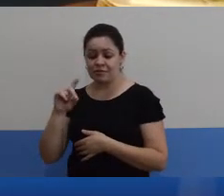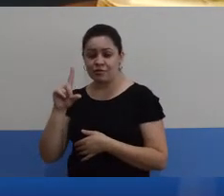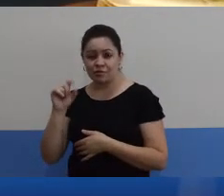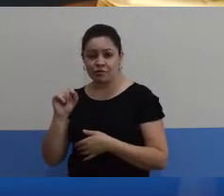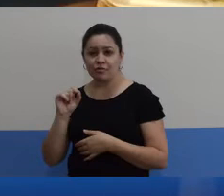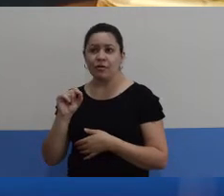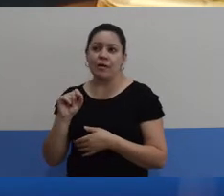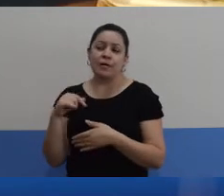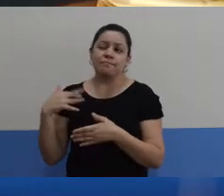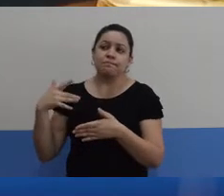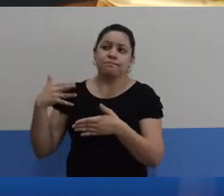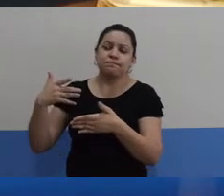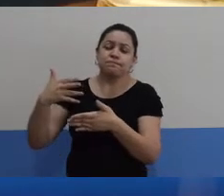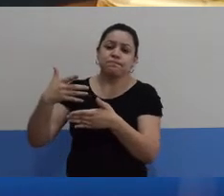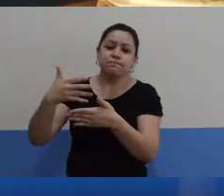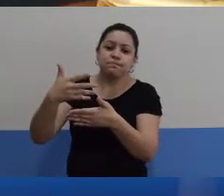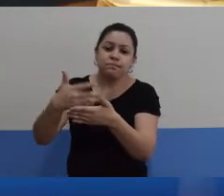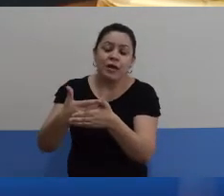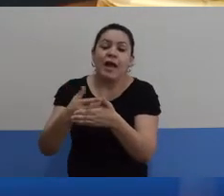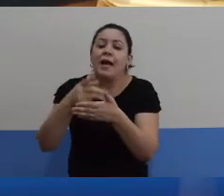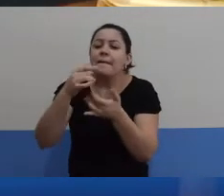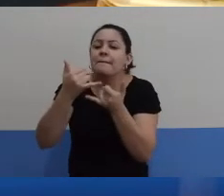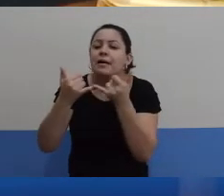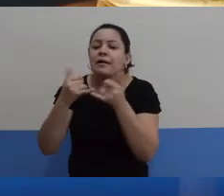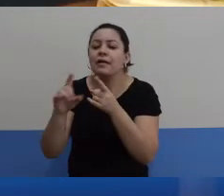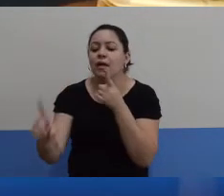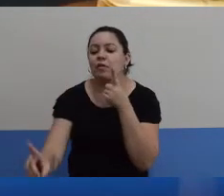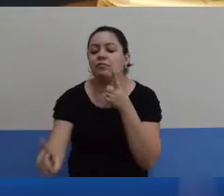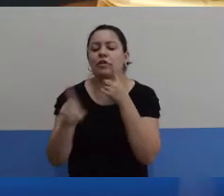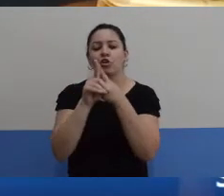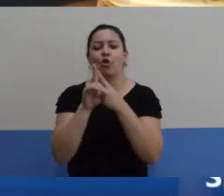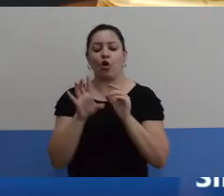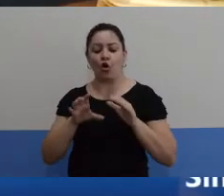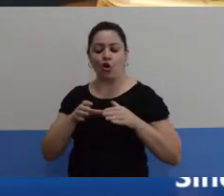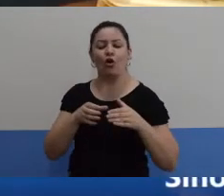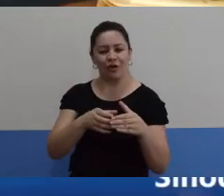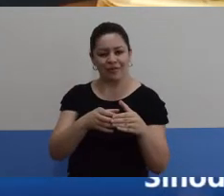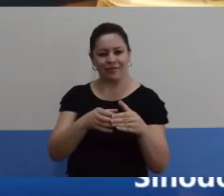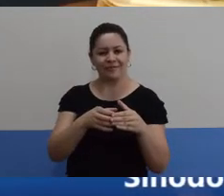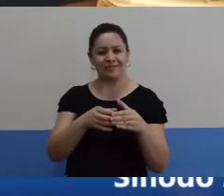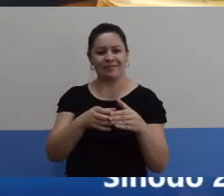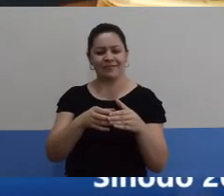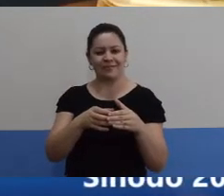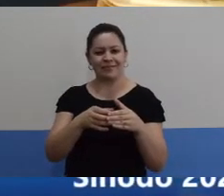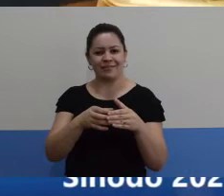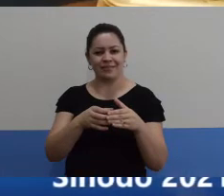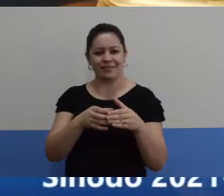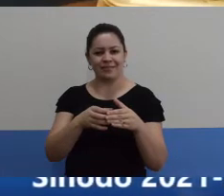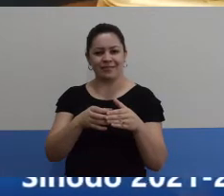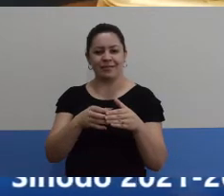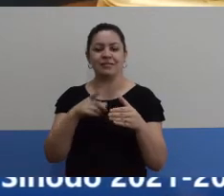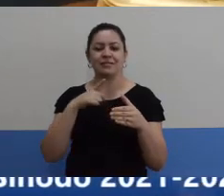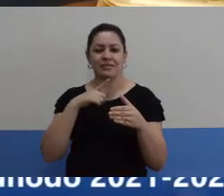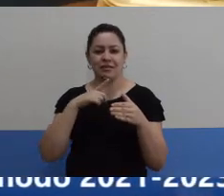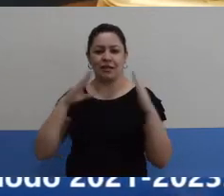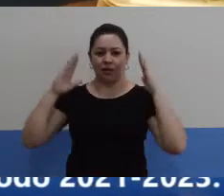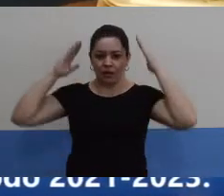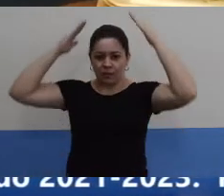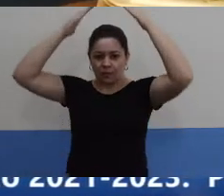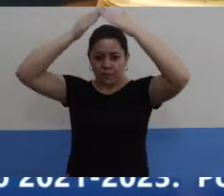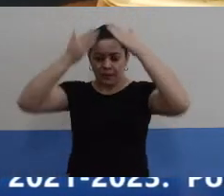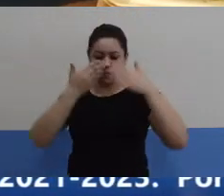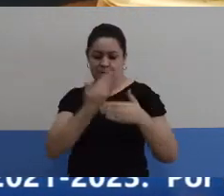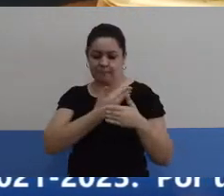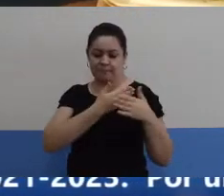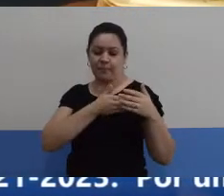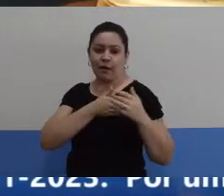até agora com um encontro de bispos, com e sob a autoridade do Papa,